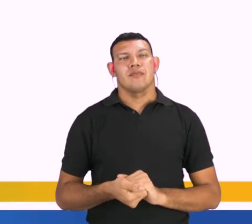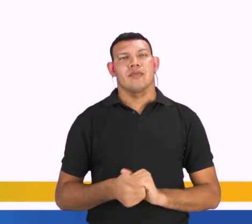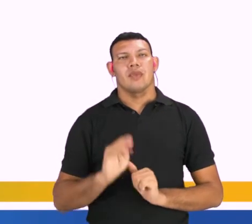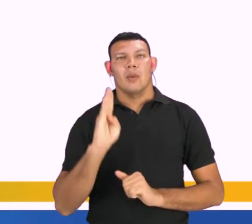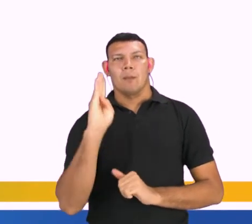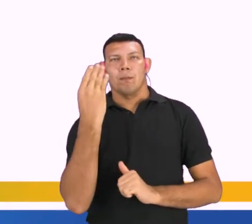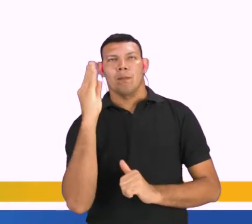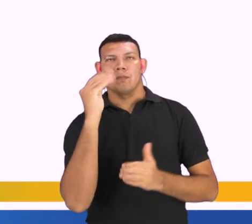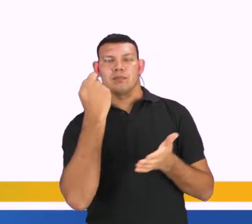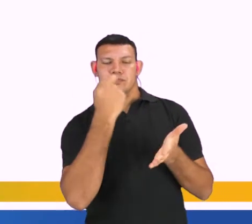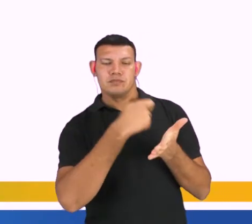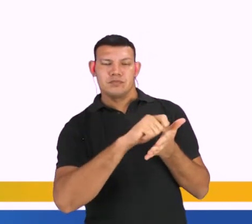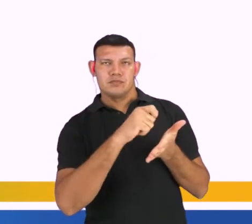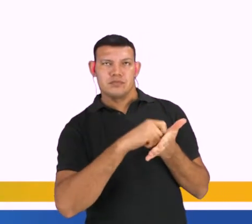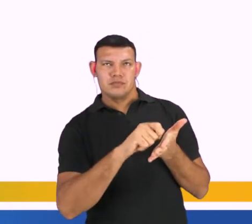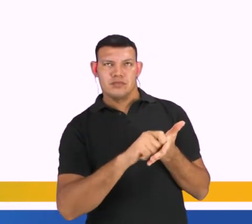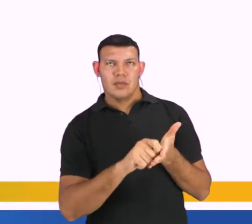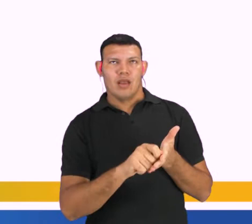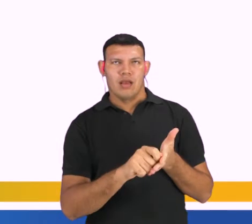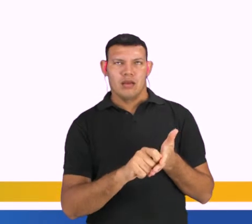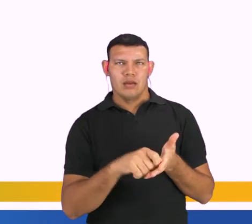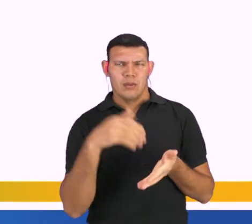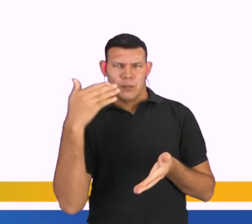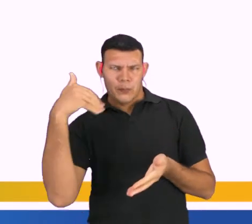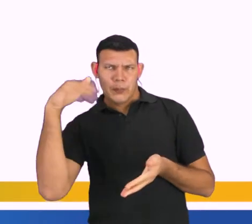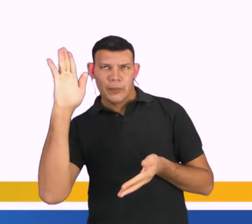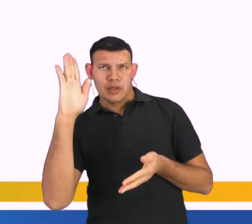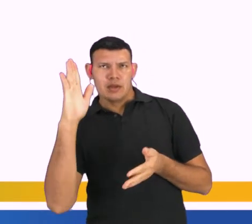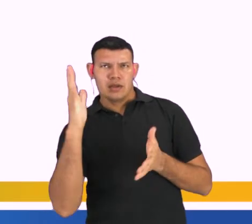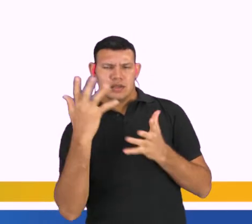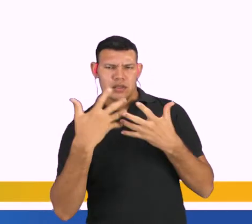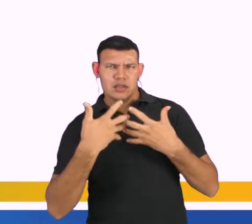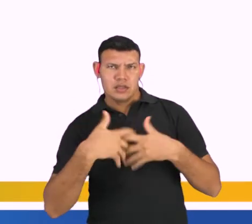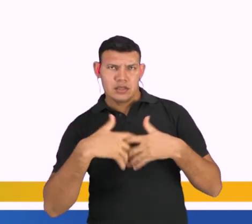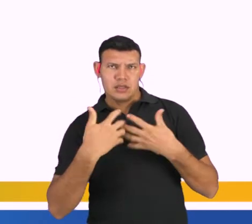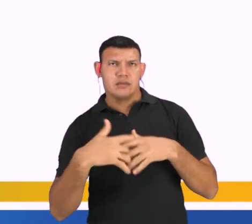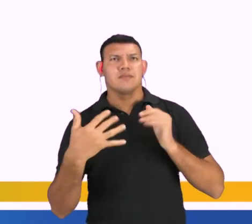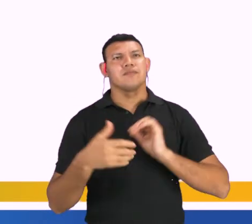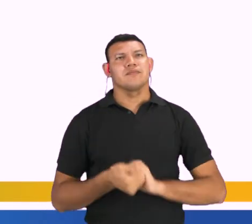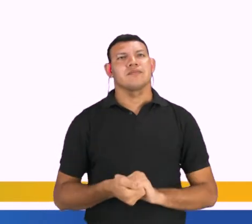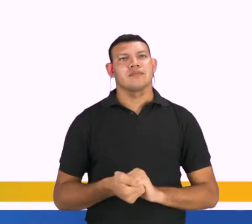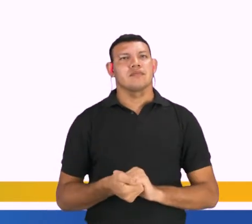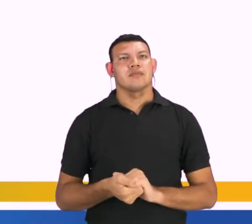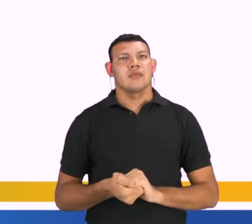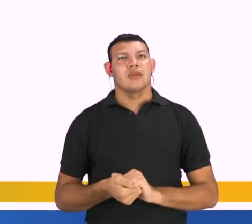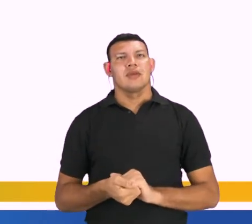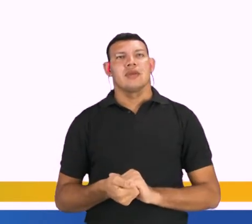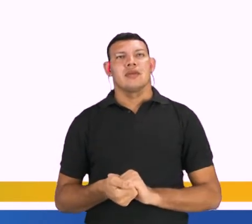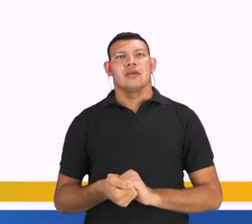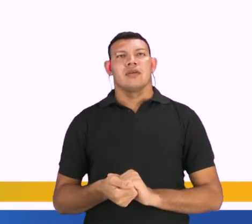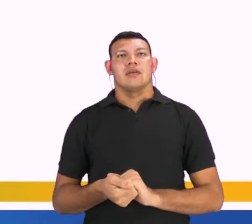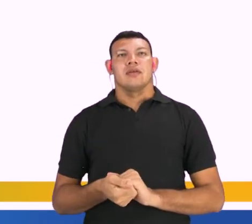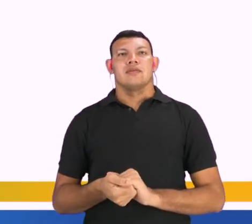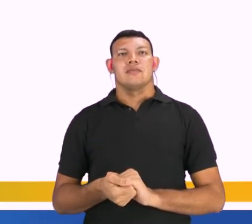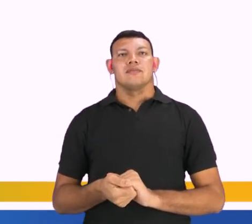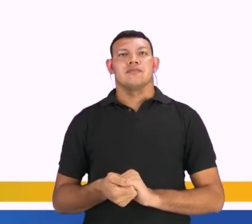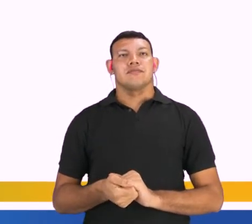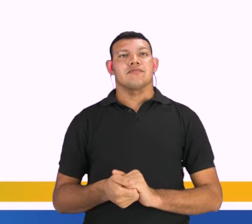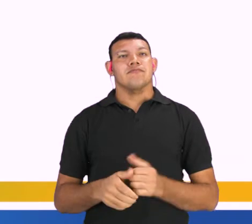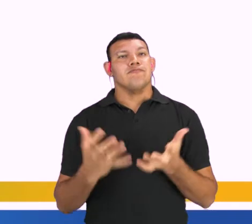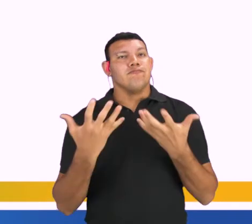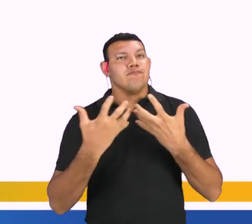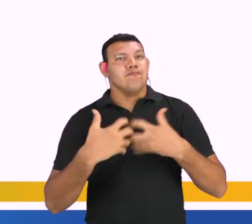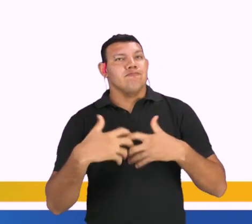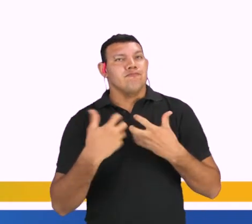Falsa escrita. É mais complexa? Falsa dicotomia. A escrita é mais complexa? Mas nem por isso a escrita é